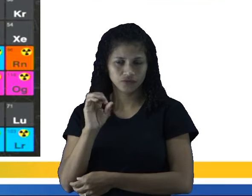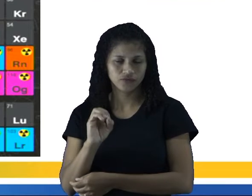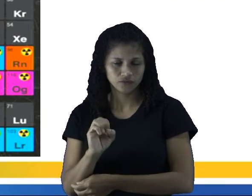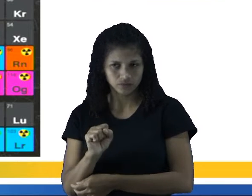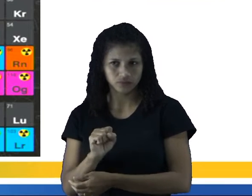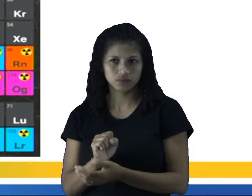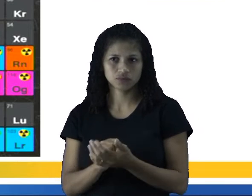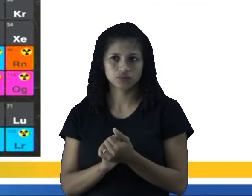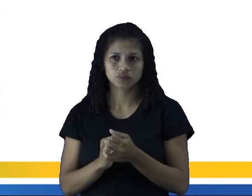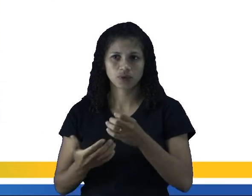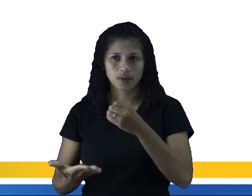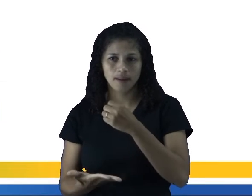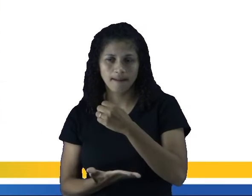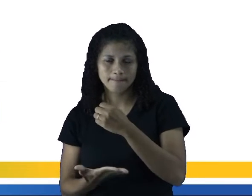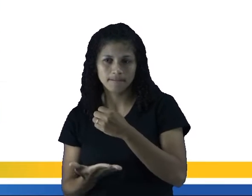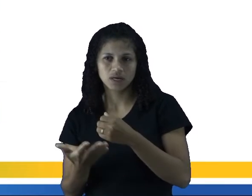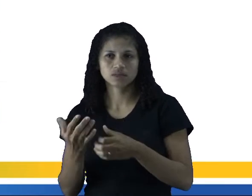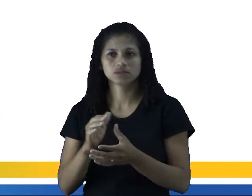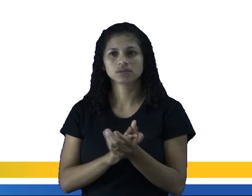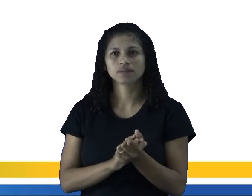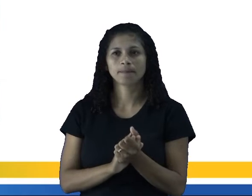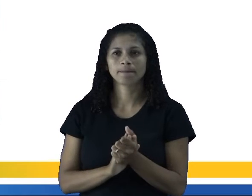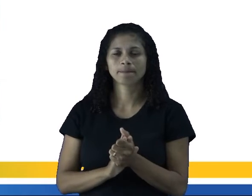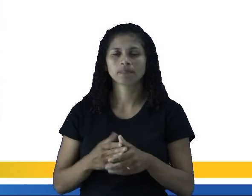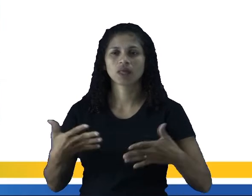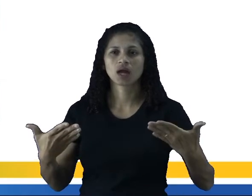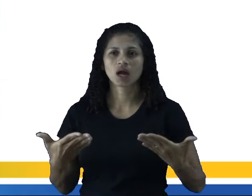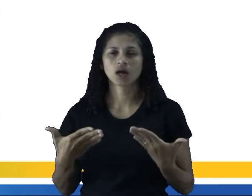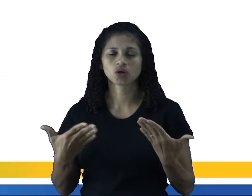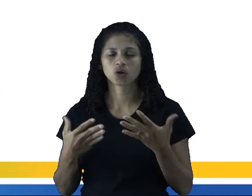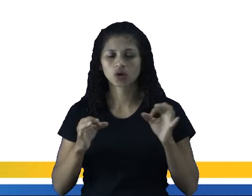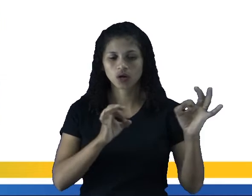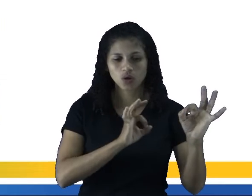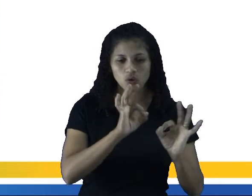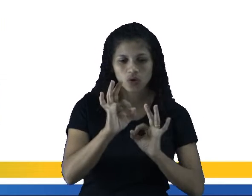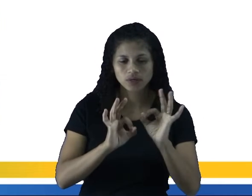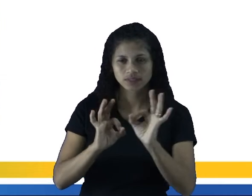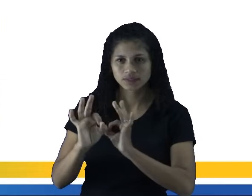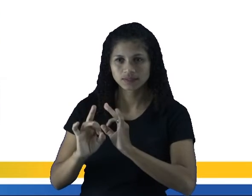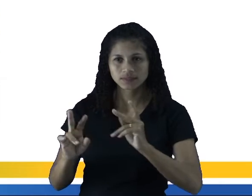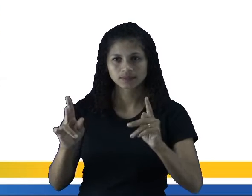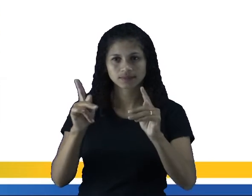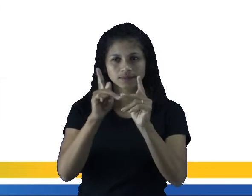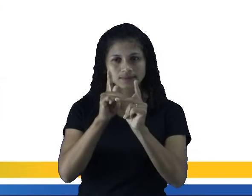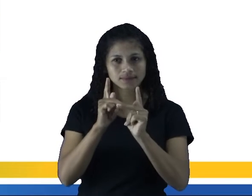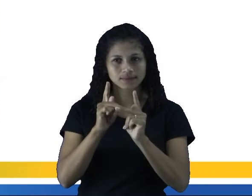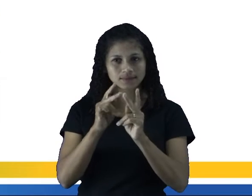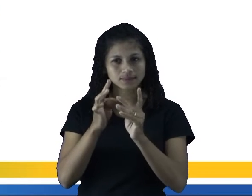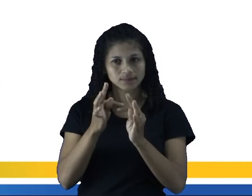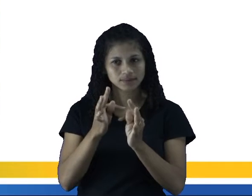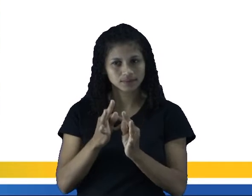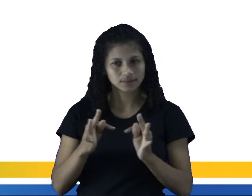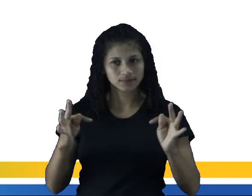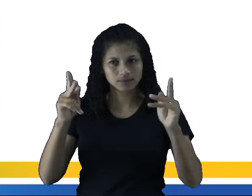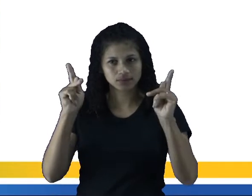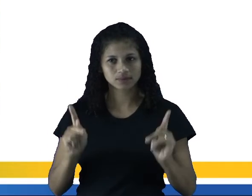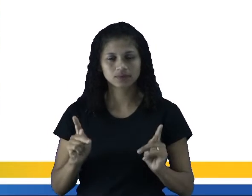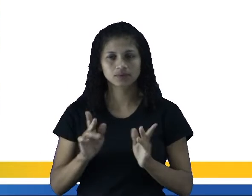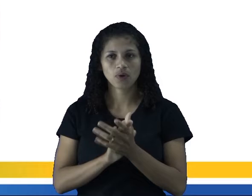periódica. Então agora a gente vai falar sobre a organização da tabela periódica. Então ela é separada ali entre os